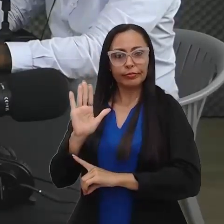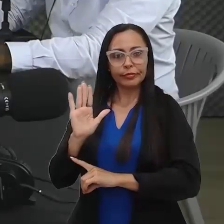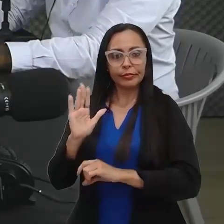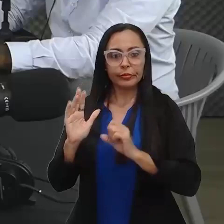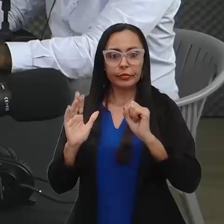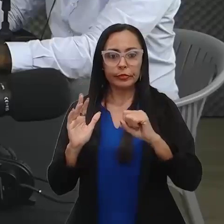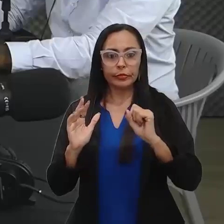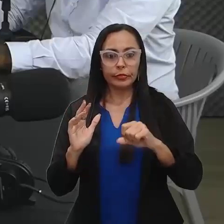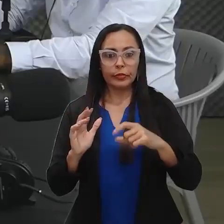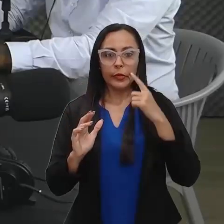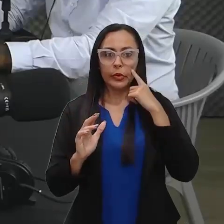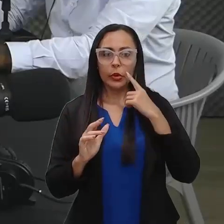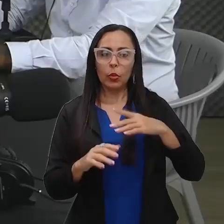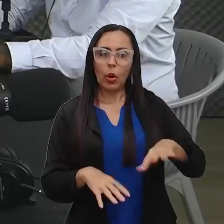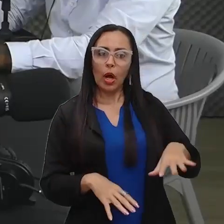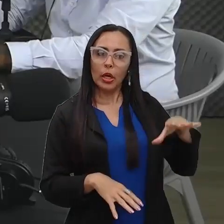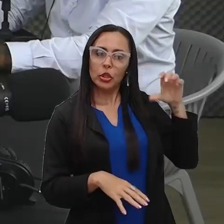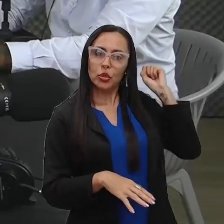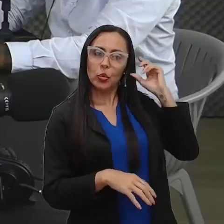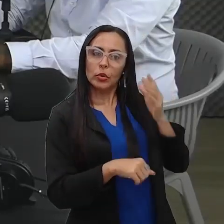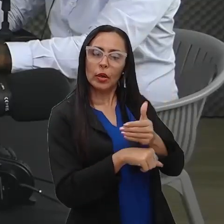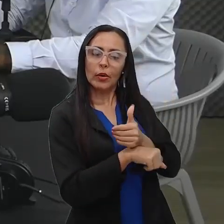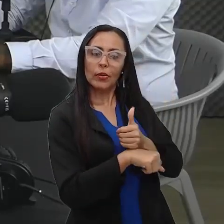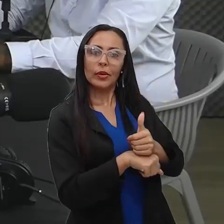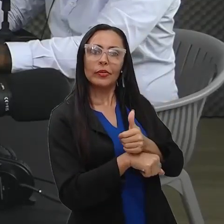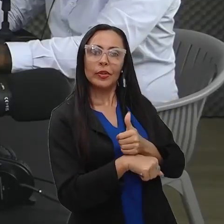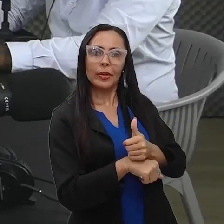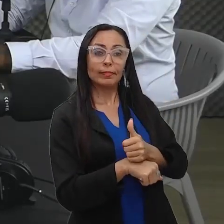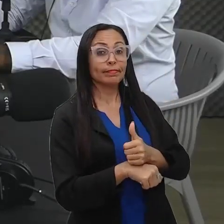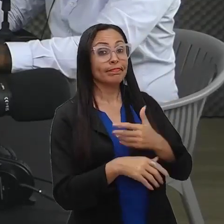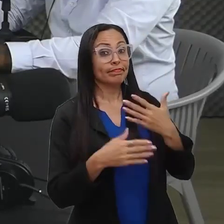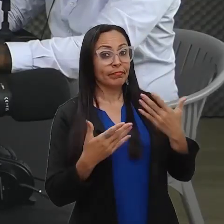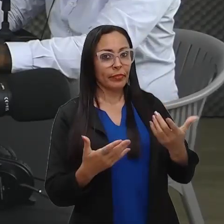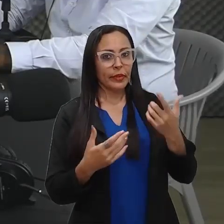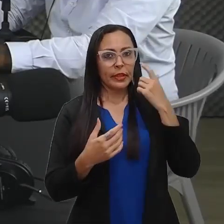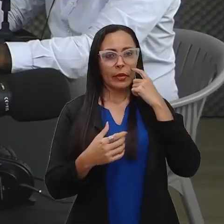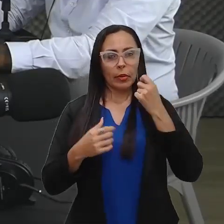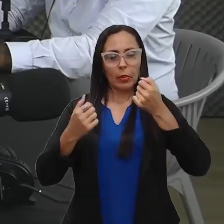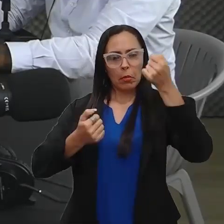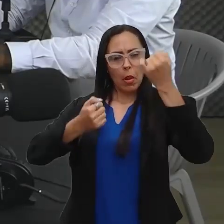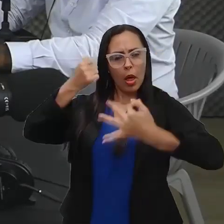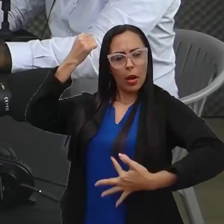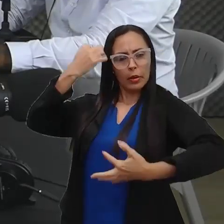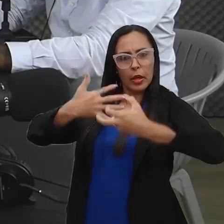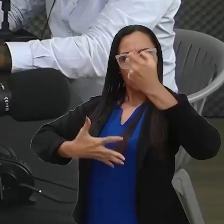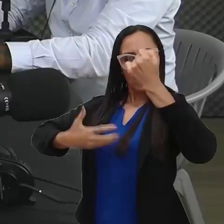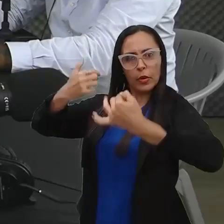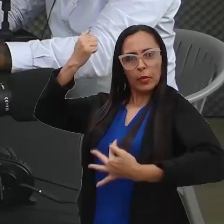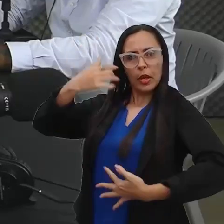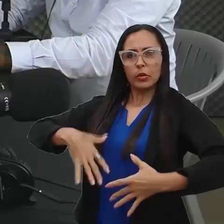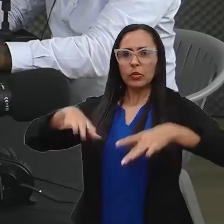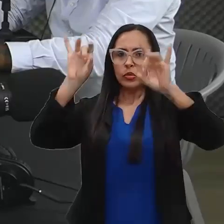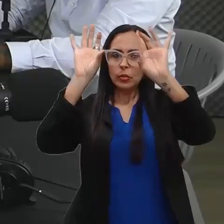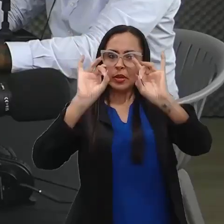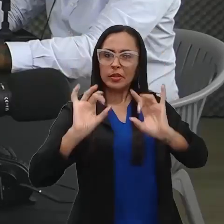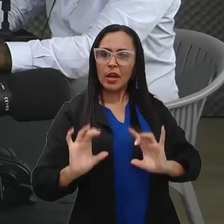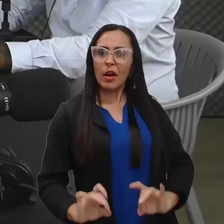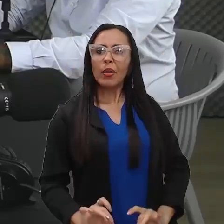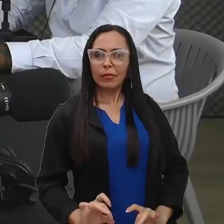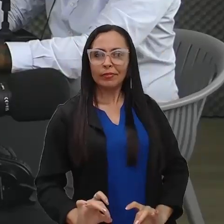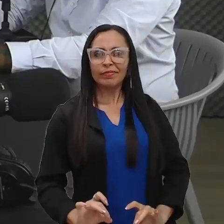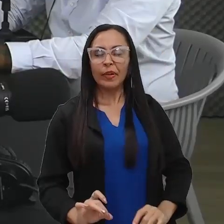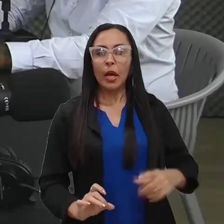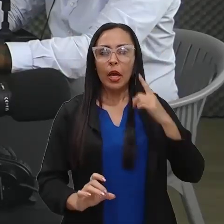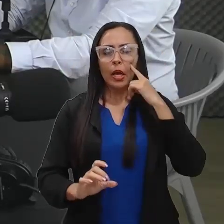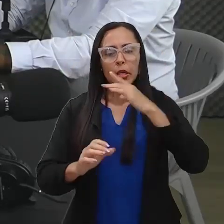de uma escuta qualificada, né, que é um depoimento especial, né, que faz com que a revitimização aconteça.